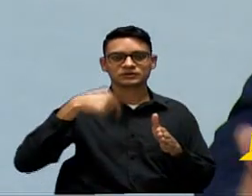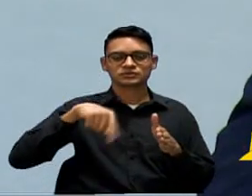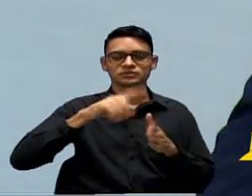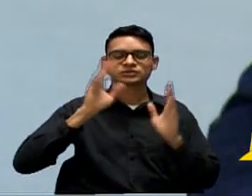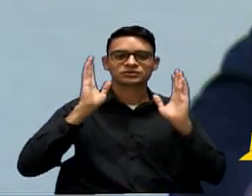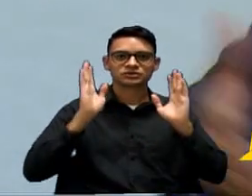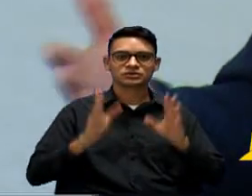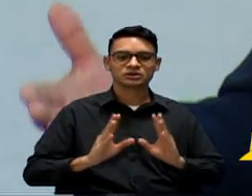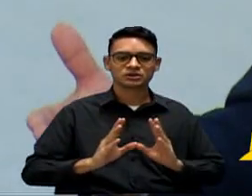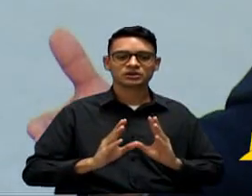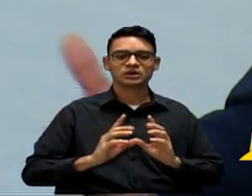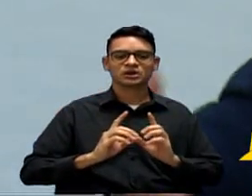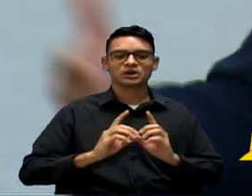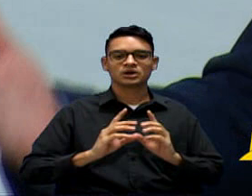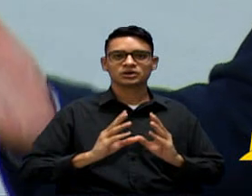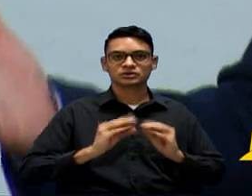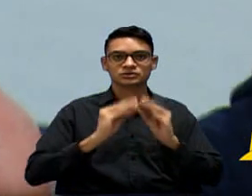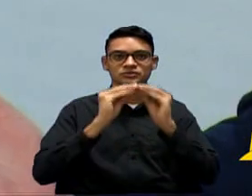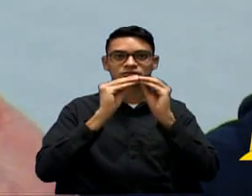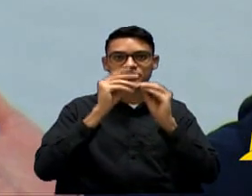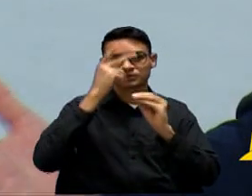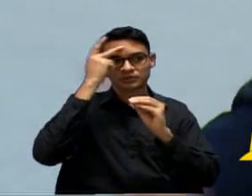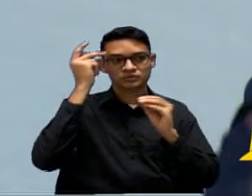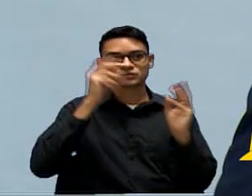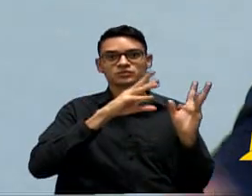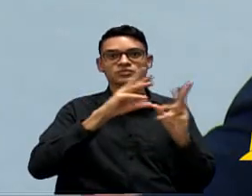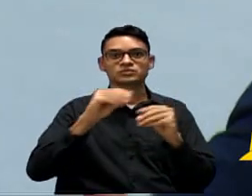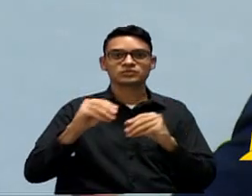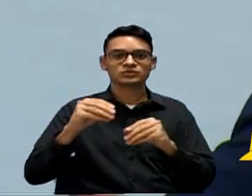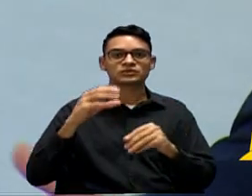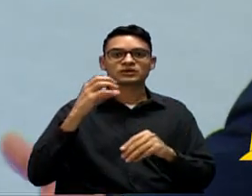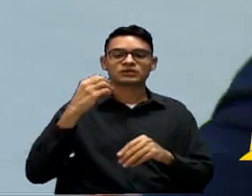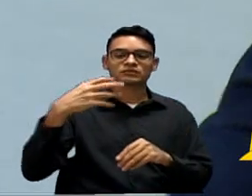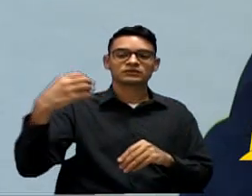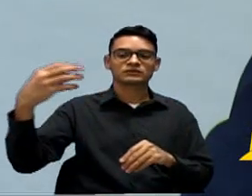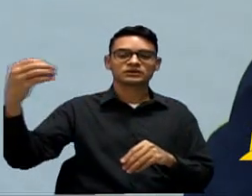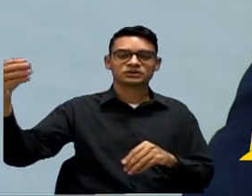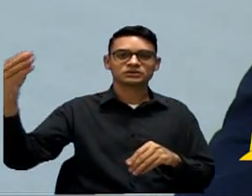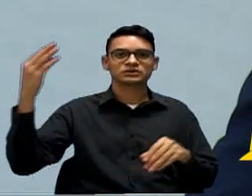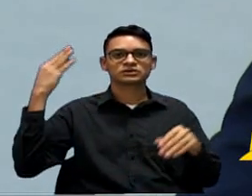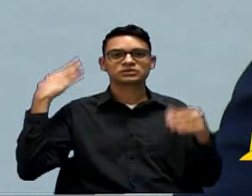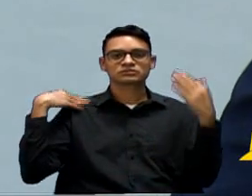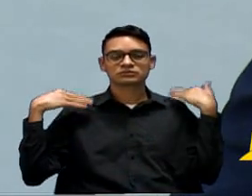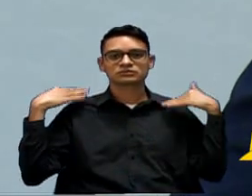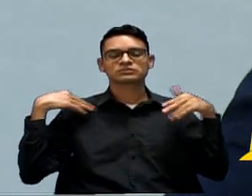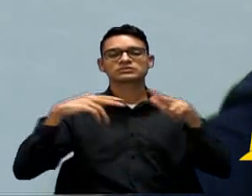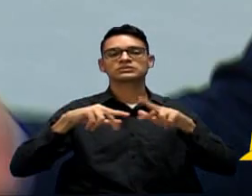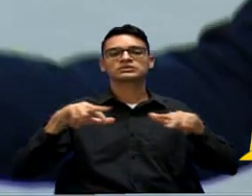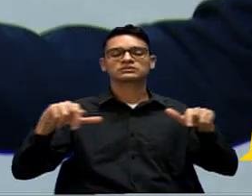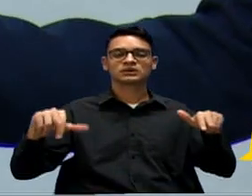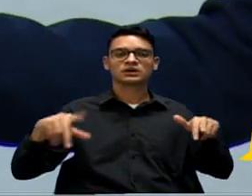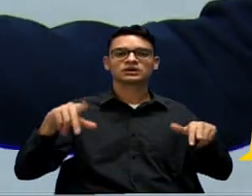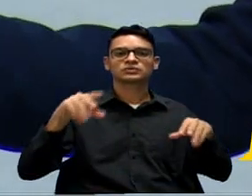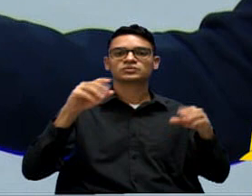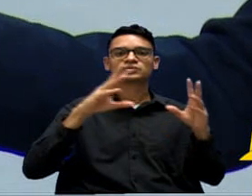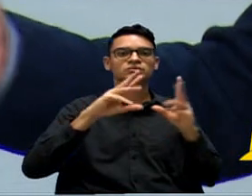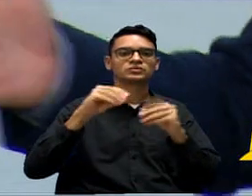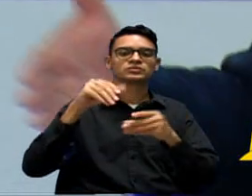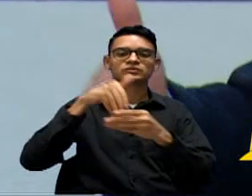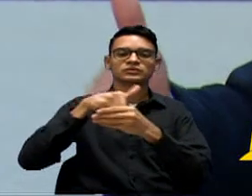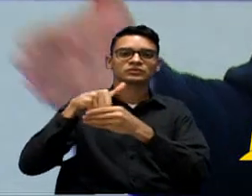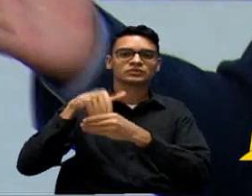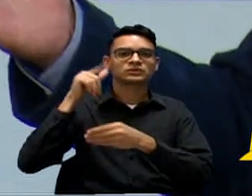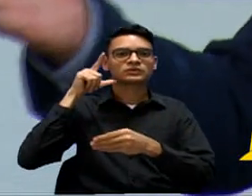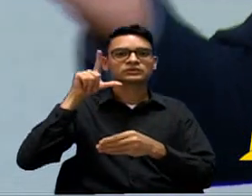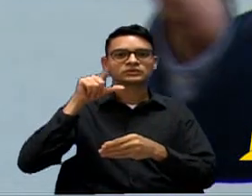sessão extraordinária, está todo mundo viajando. Olha, todo mundo participou da sessão, pôde votar. Quer dizer, é uma ferramenta que veio. O senhor fez agora aqui